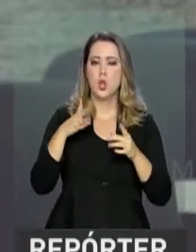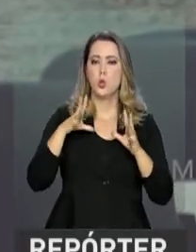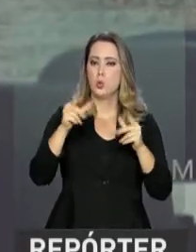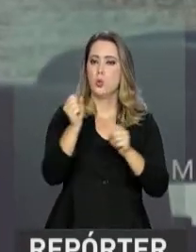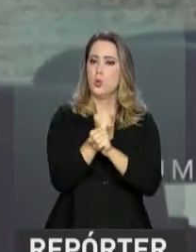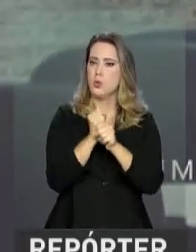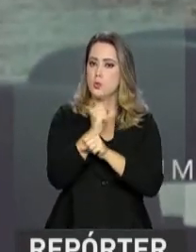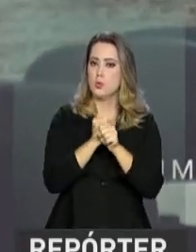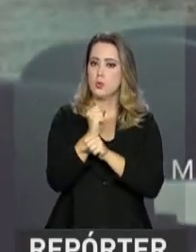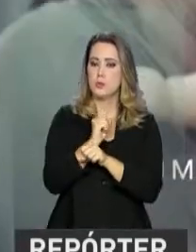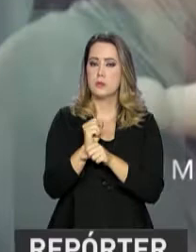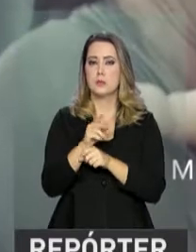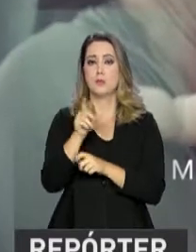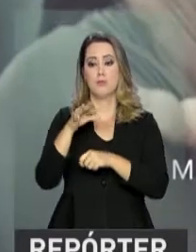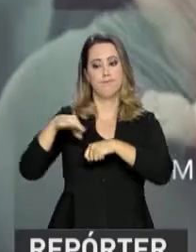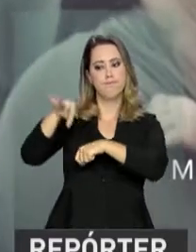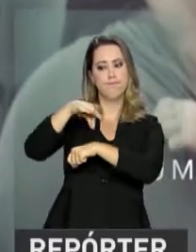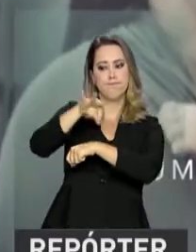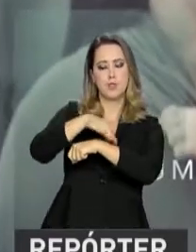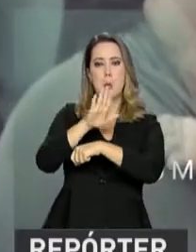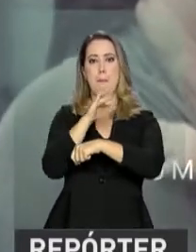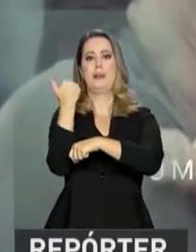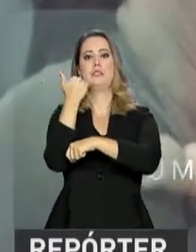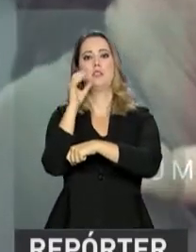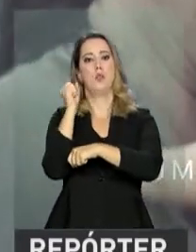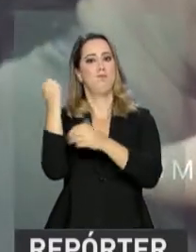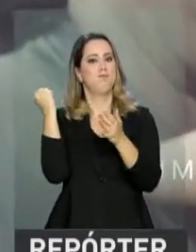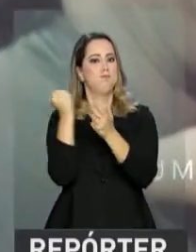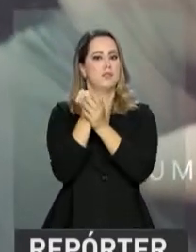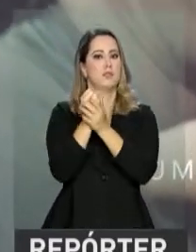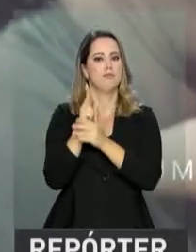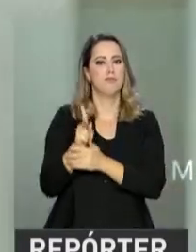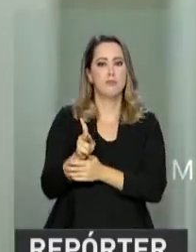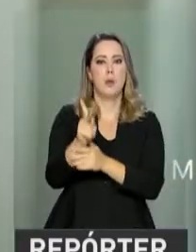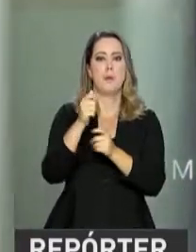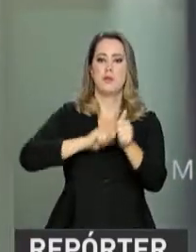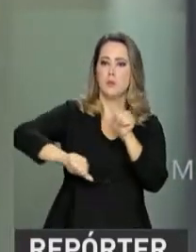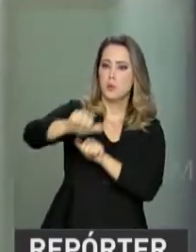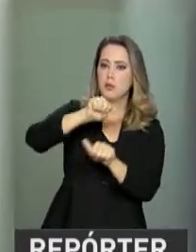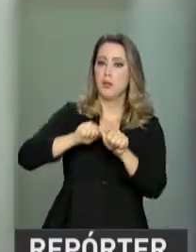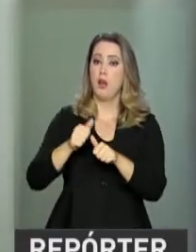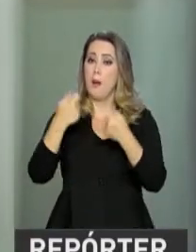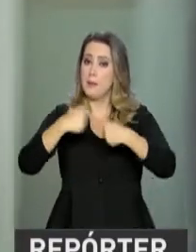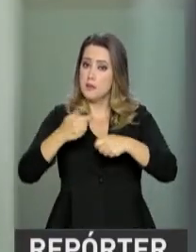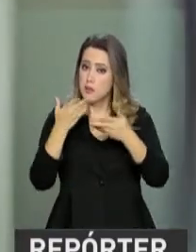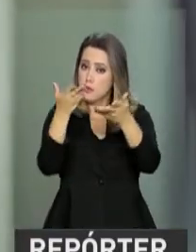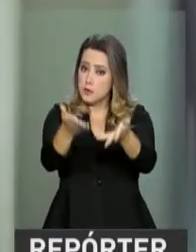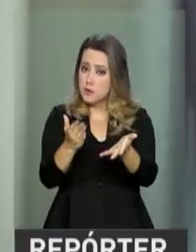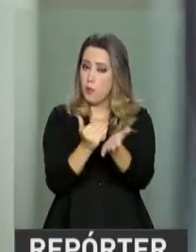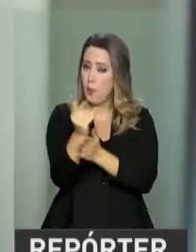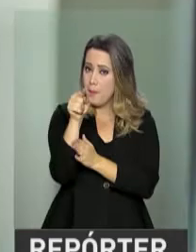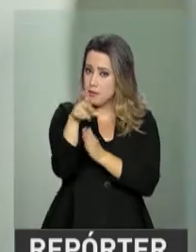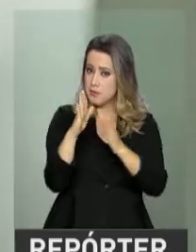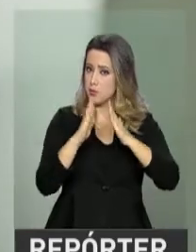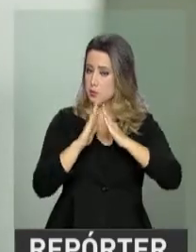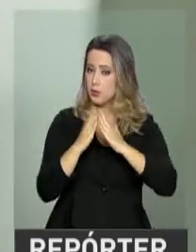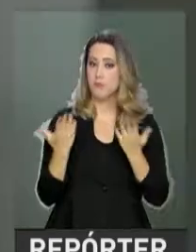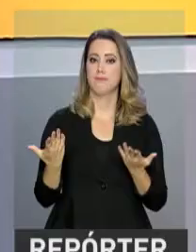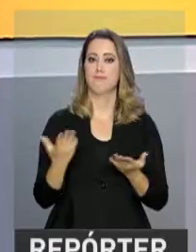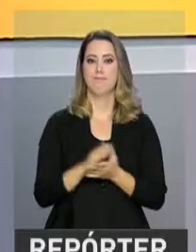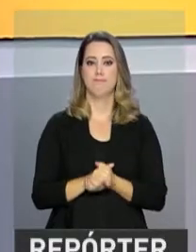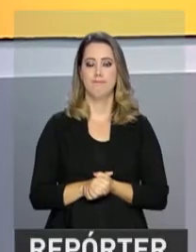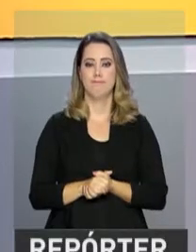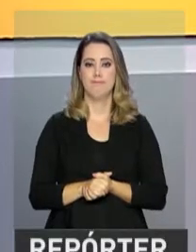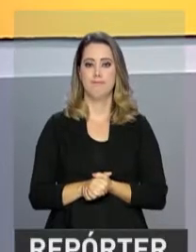pessoas marca para sempre para mudarmos essa realidade precisamos de você que a mudança começa pela sua casa